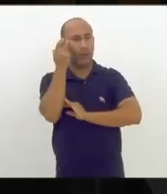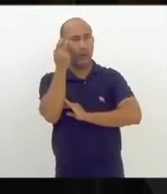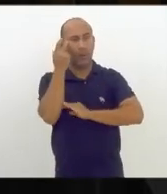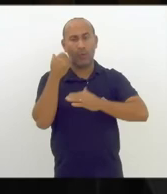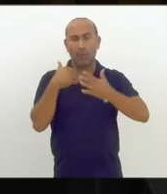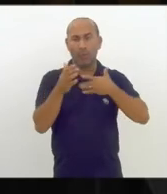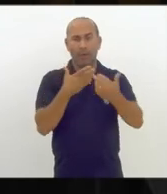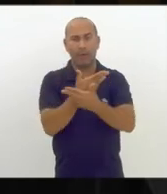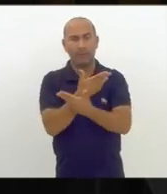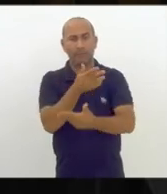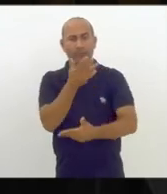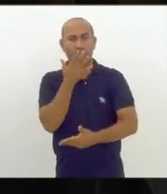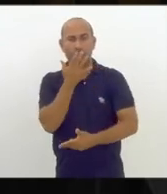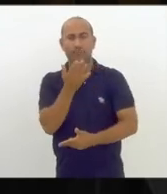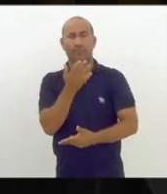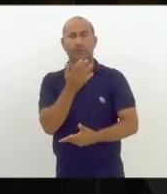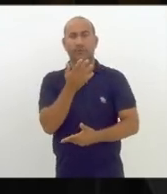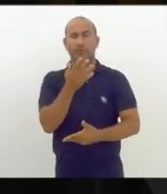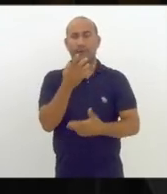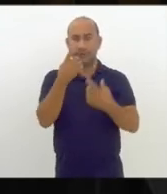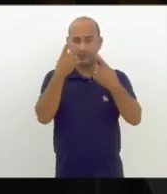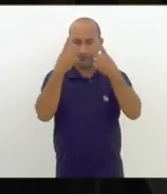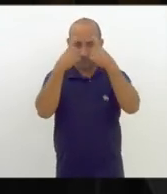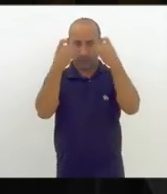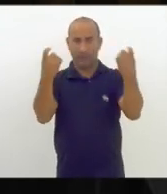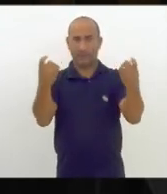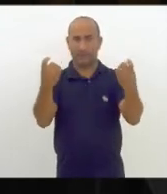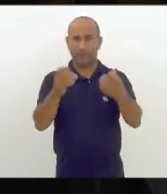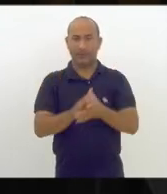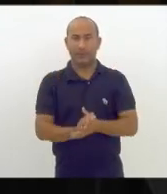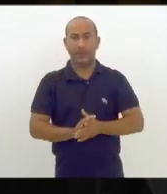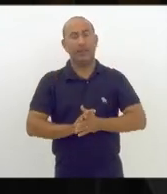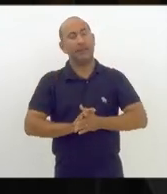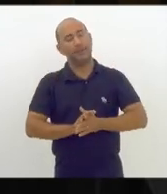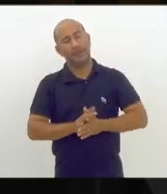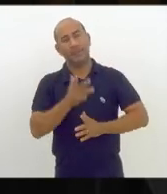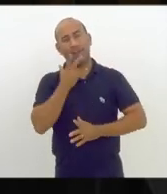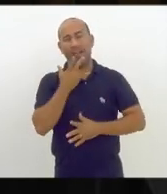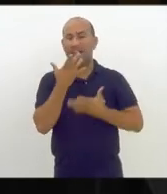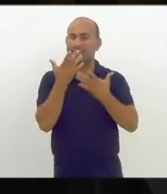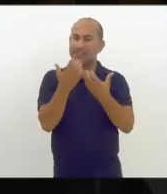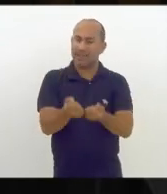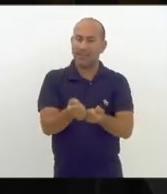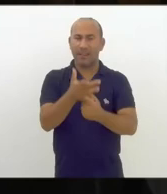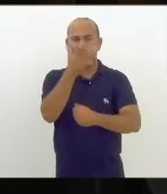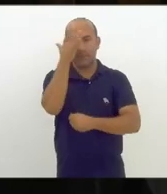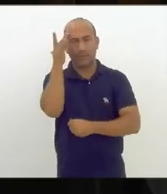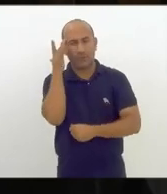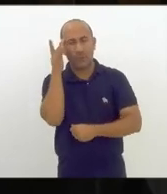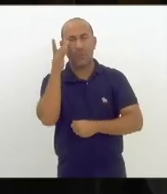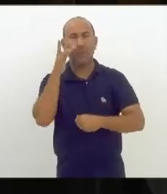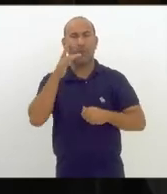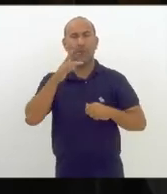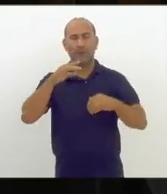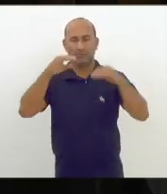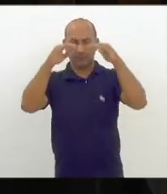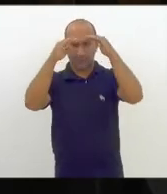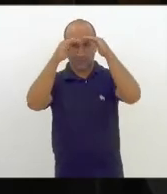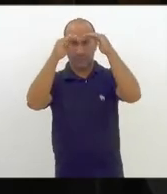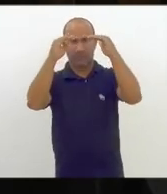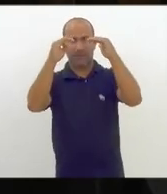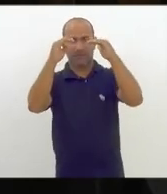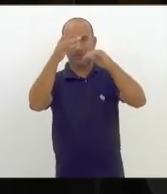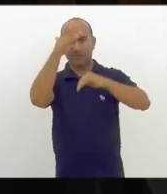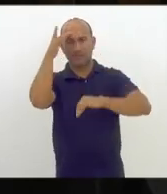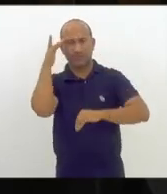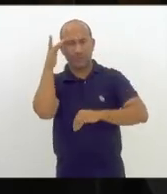qualquer tipo de violência, né? E quando a gente fala de aceitação das pessoas e de respeito às pessoas, tudo que